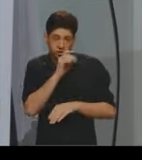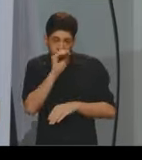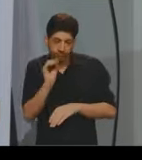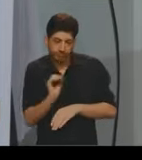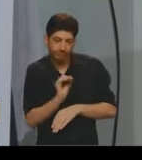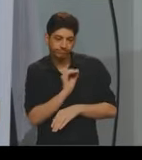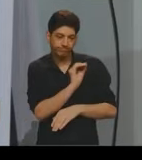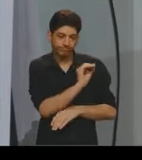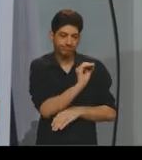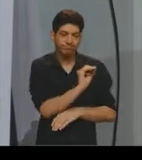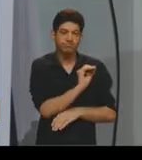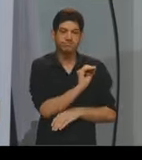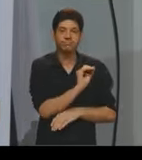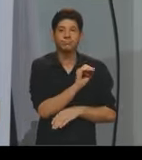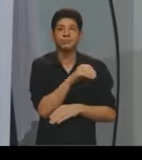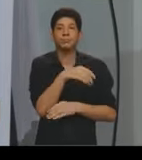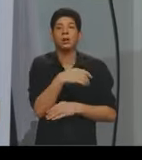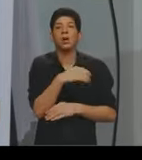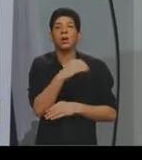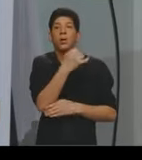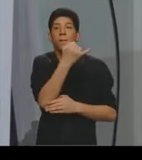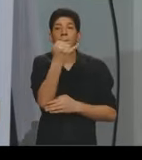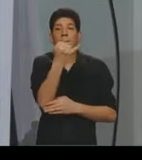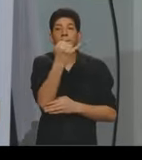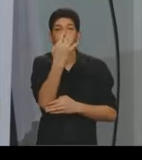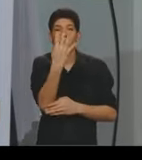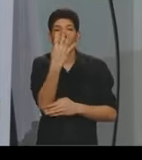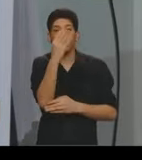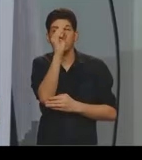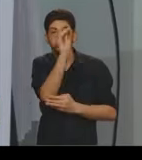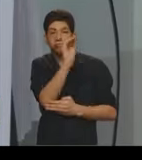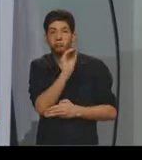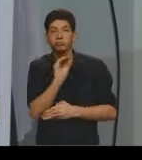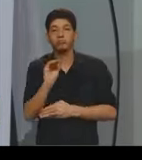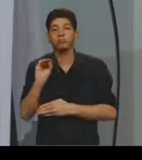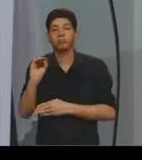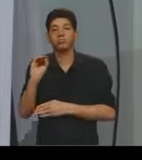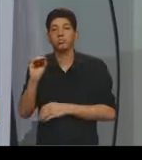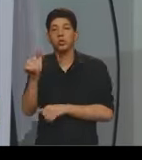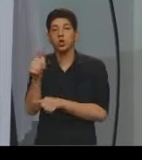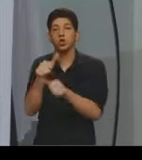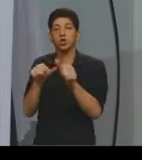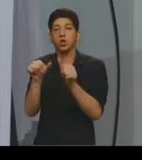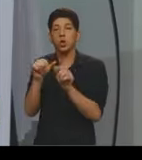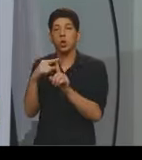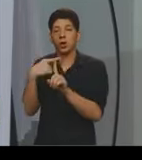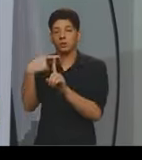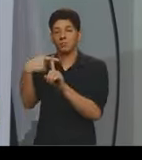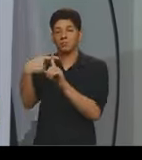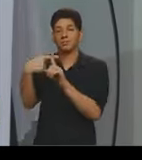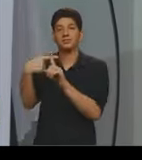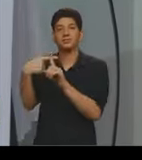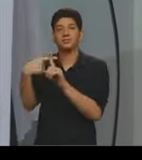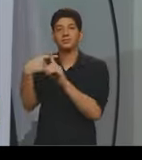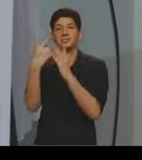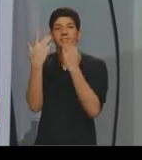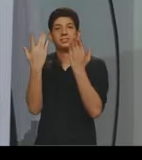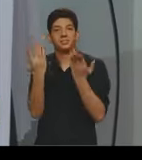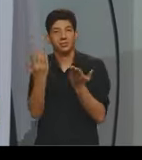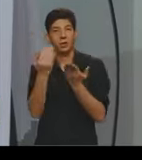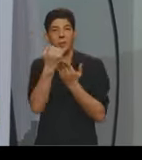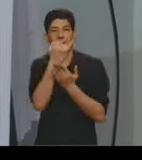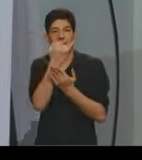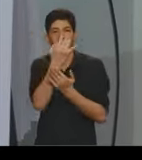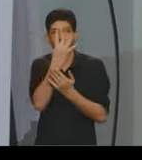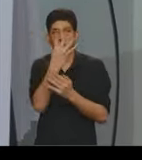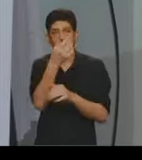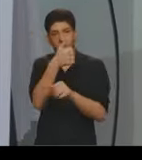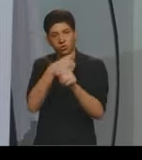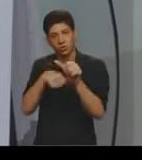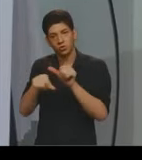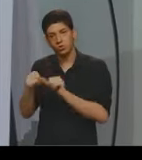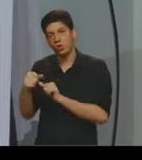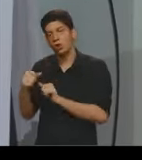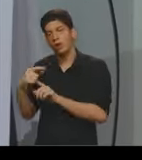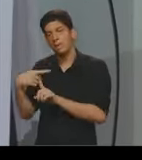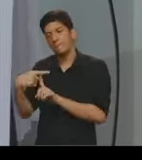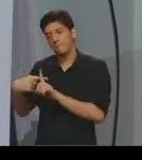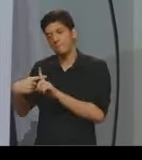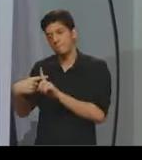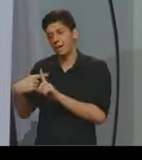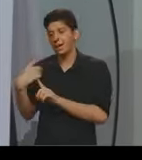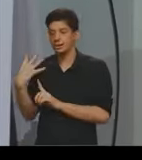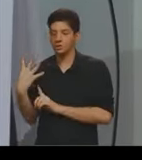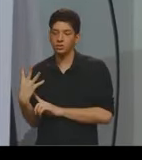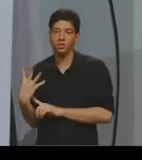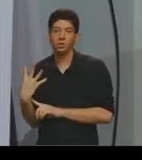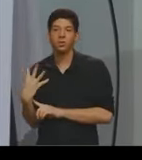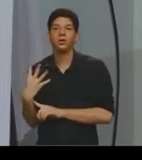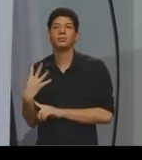esse menos 4 vai passar para cá com o sinal contrário. Então, tá menos 4. Então, vai passar